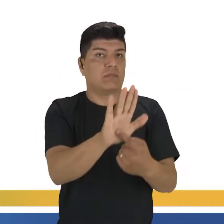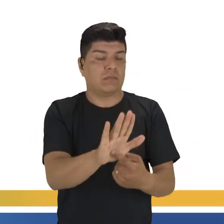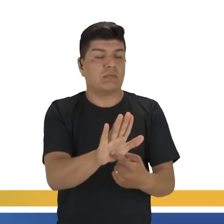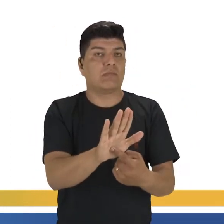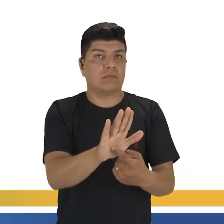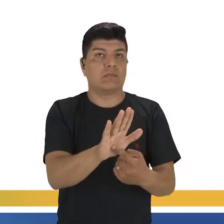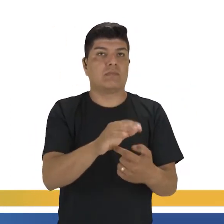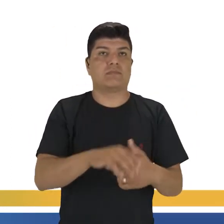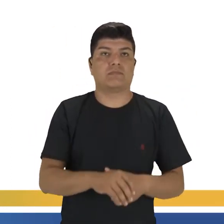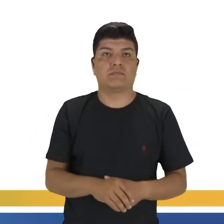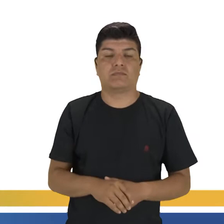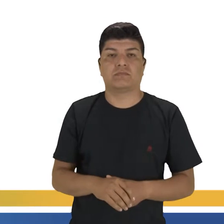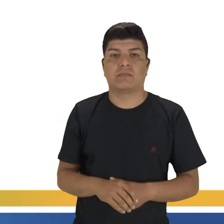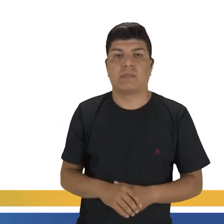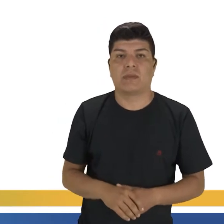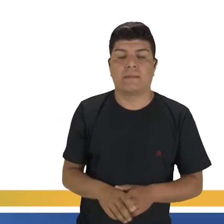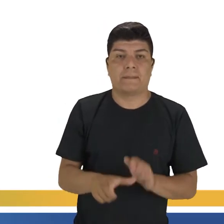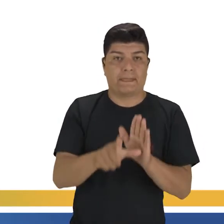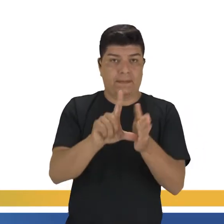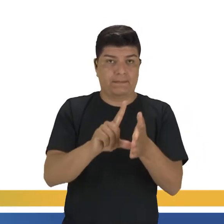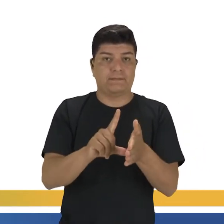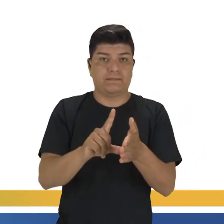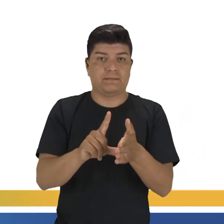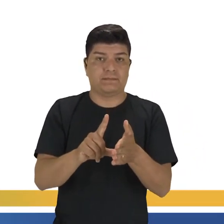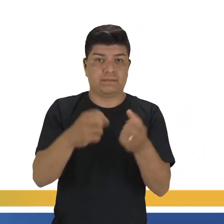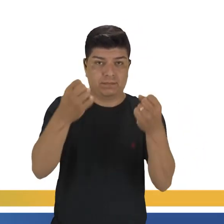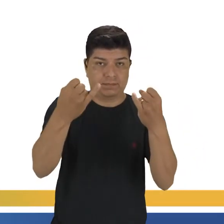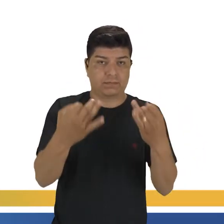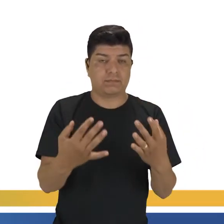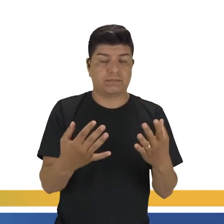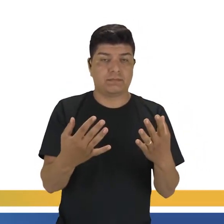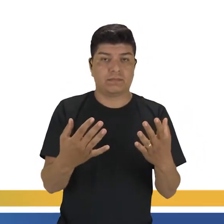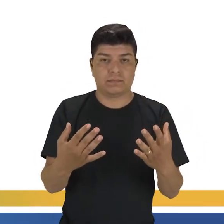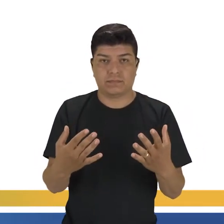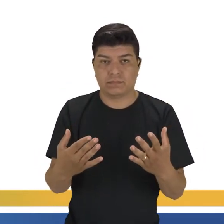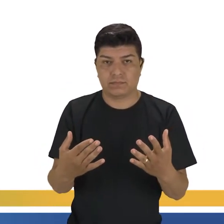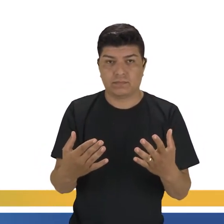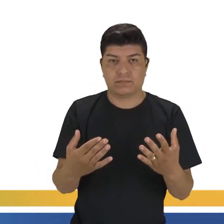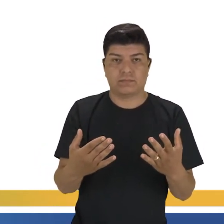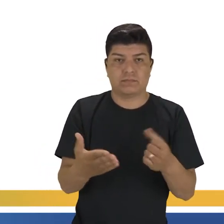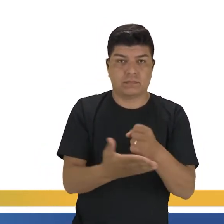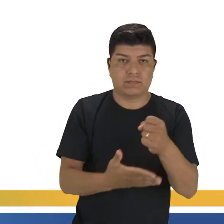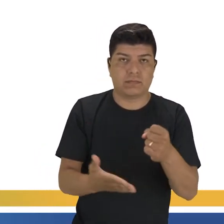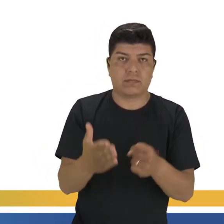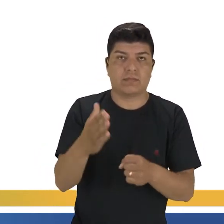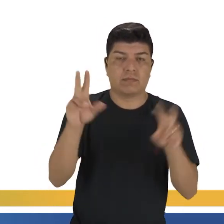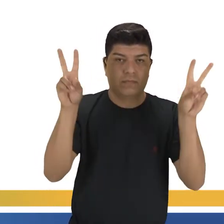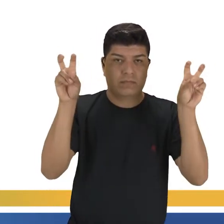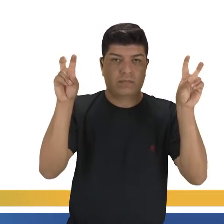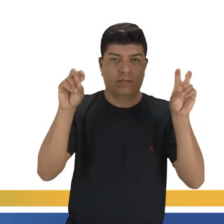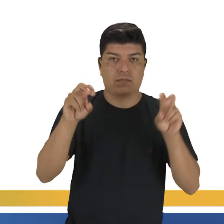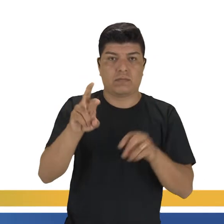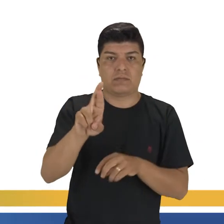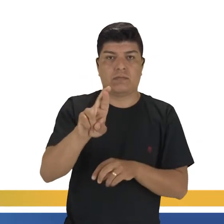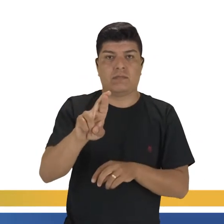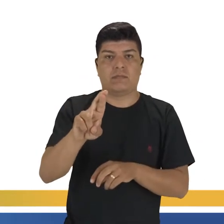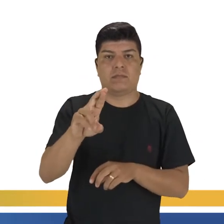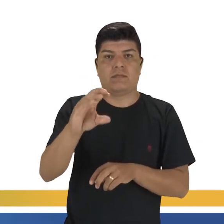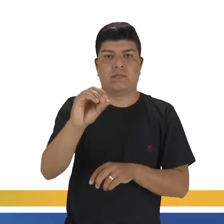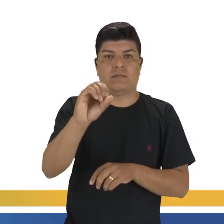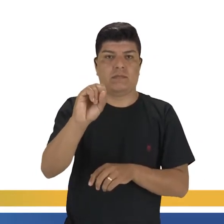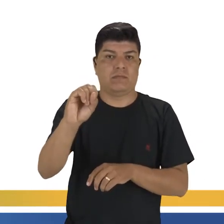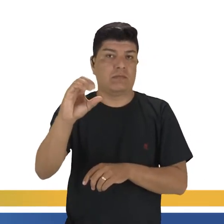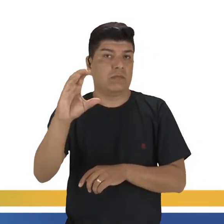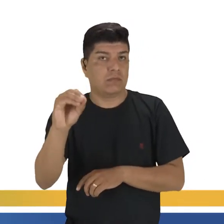pega aquele antecedente que a gente falou aqui, que é baseado na teoria do Rousseau. Trabalha o